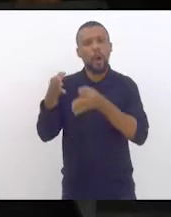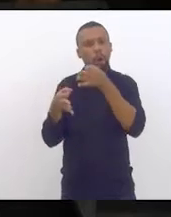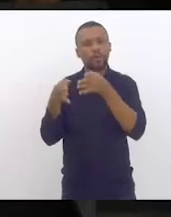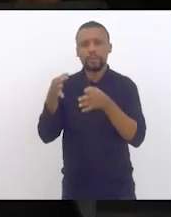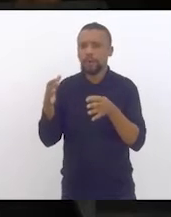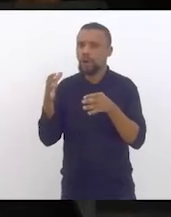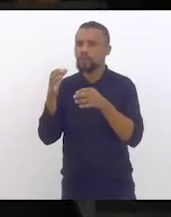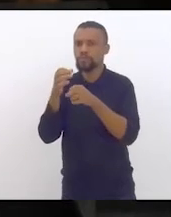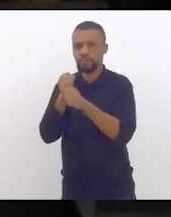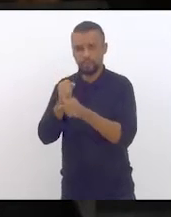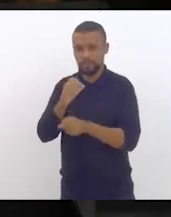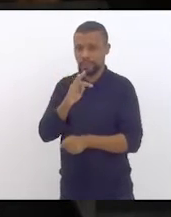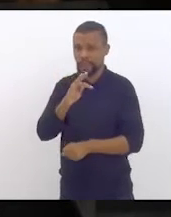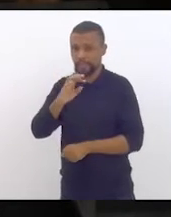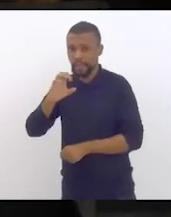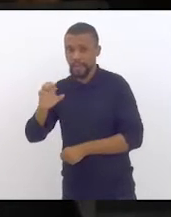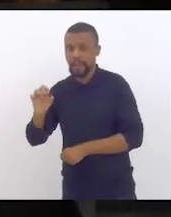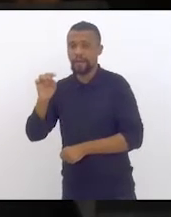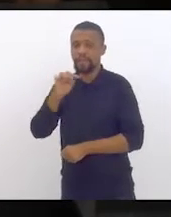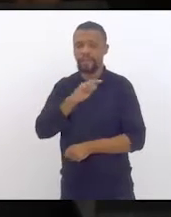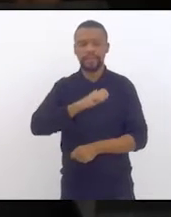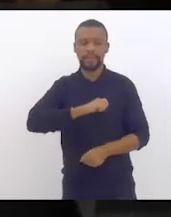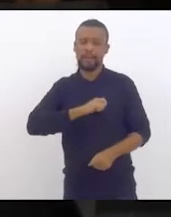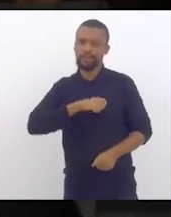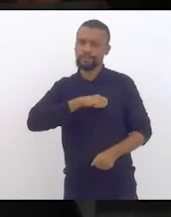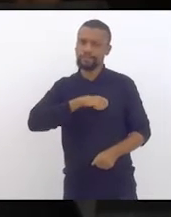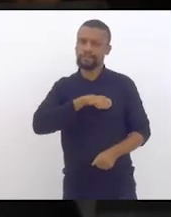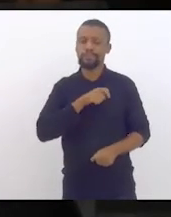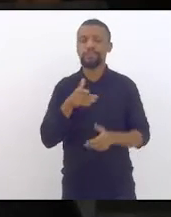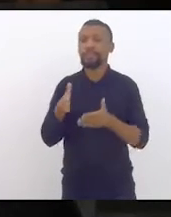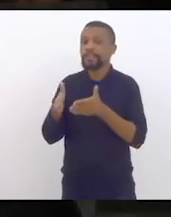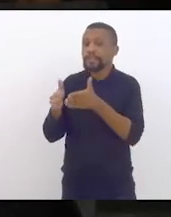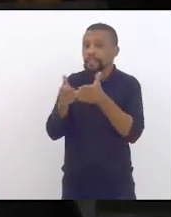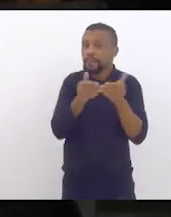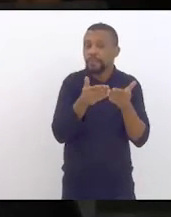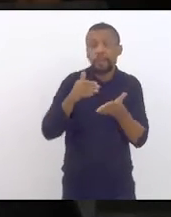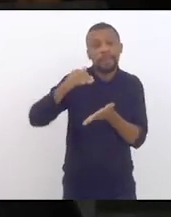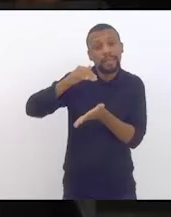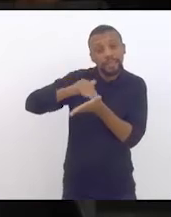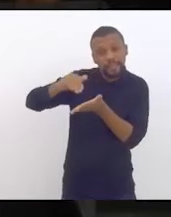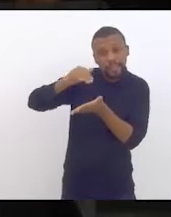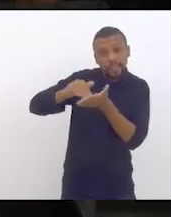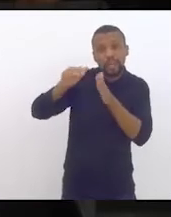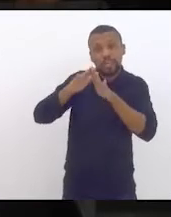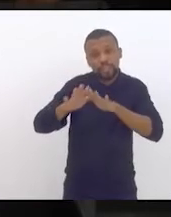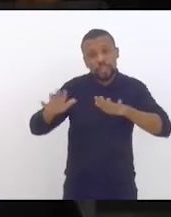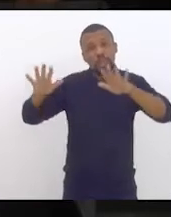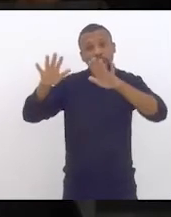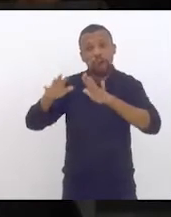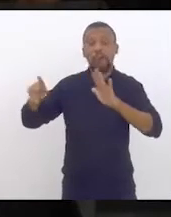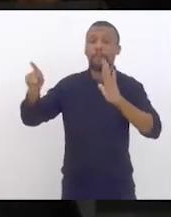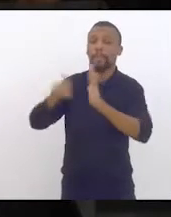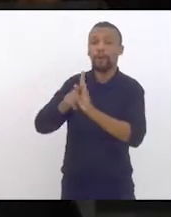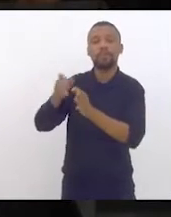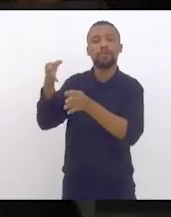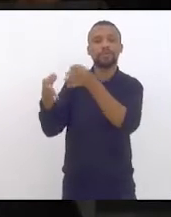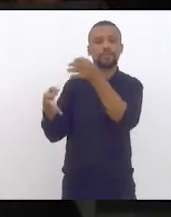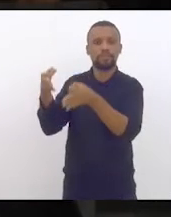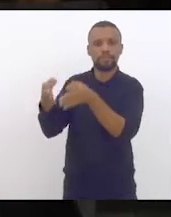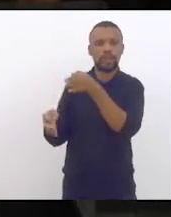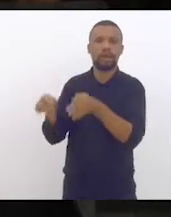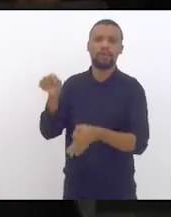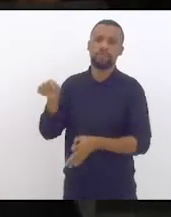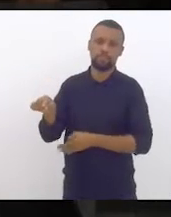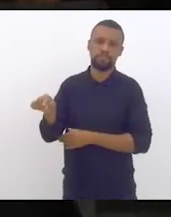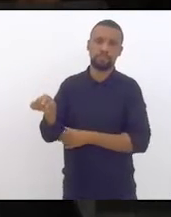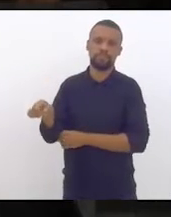auditoria demandado pela secretaria-geral do próprio Tribunal de Contas que